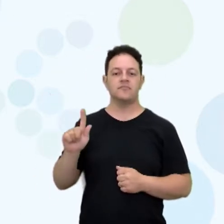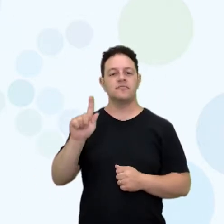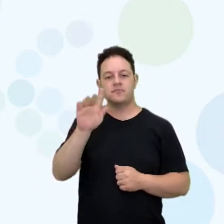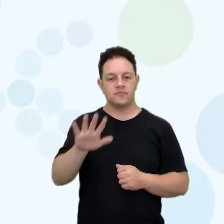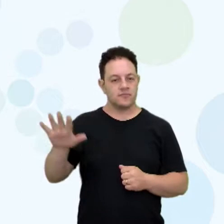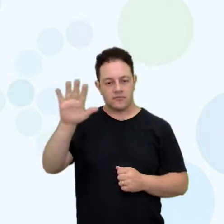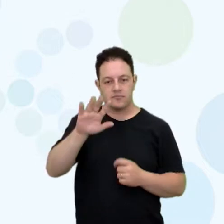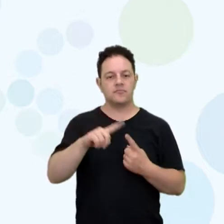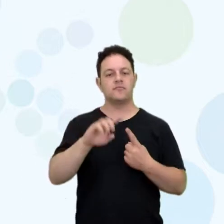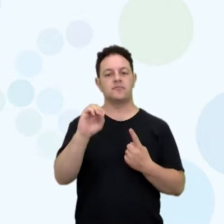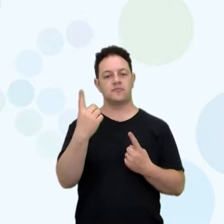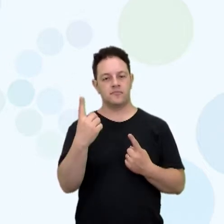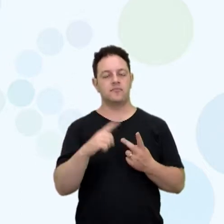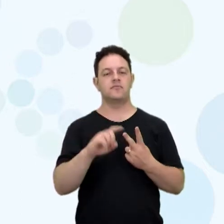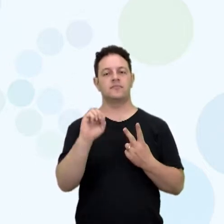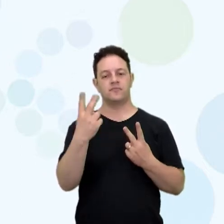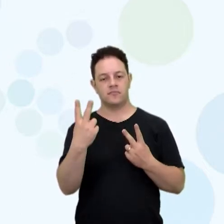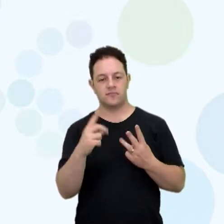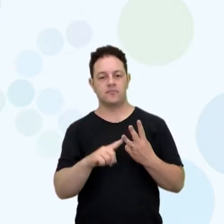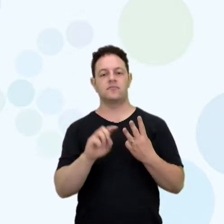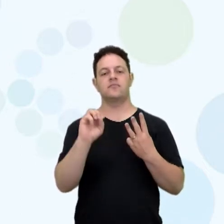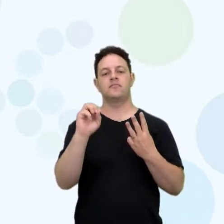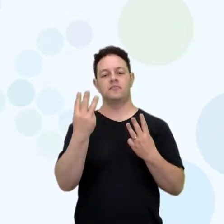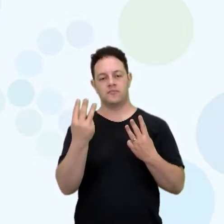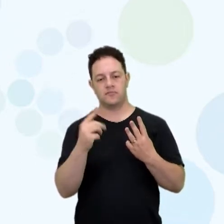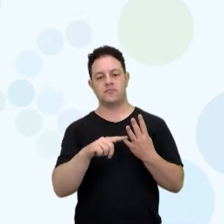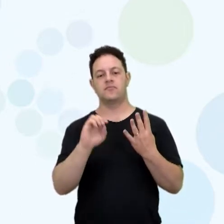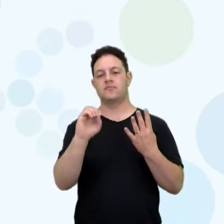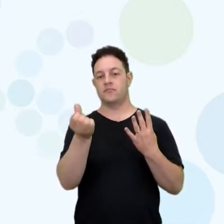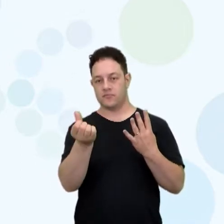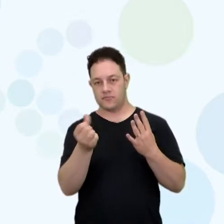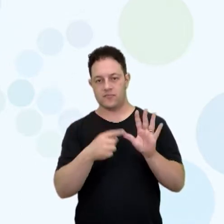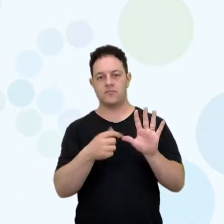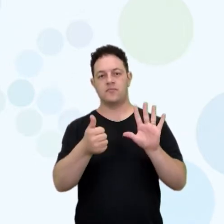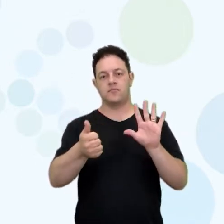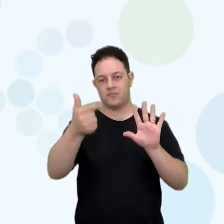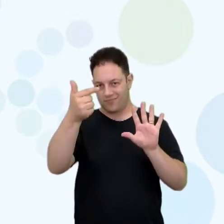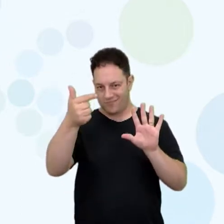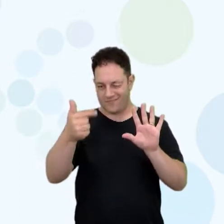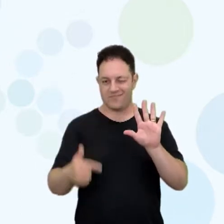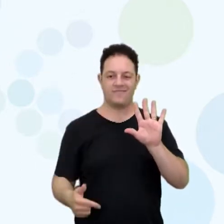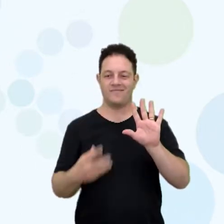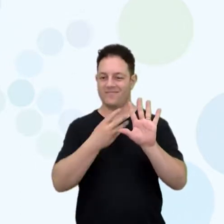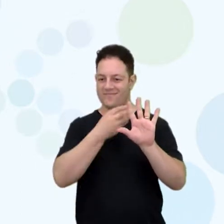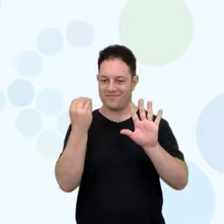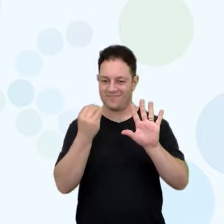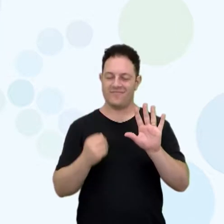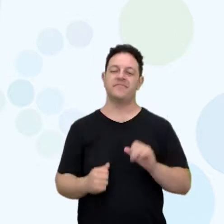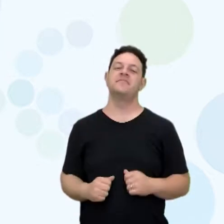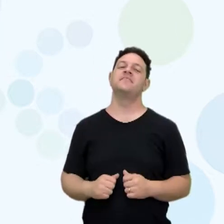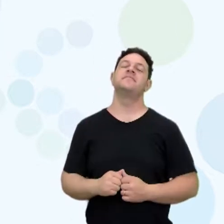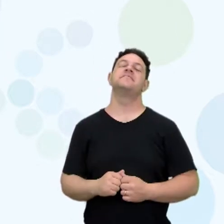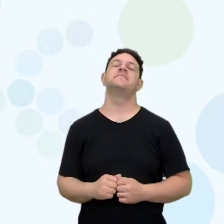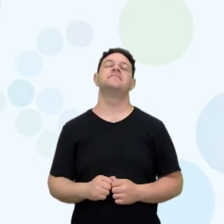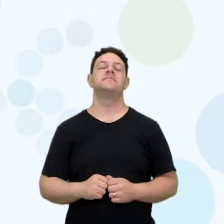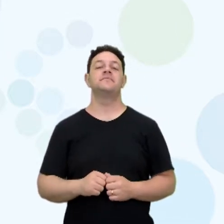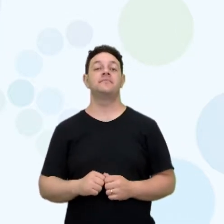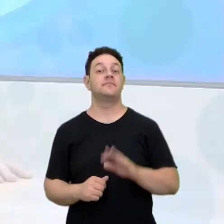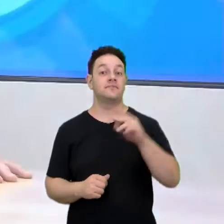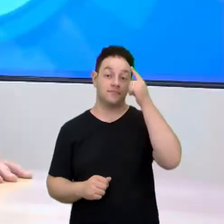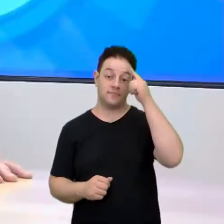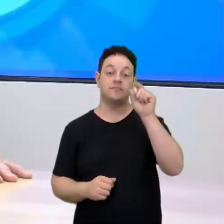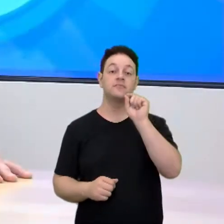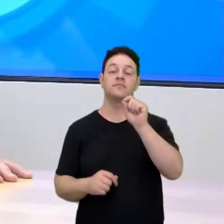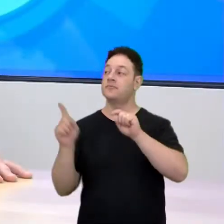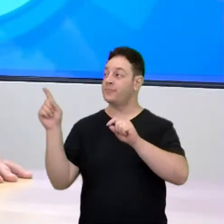01, 02, 03, 06 e a habilidade 12. Lembrando que a